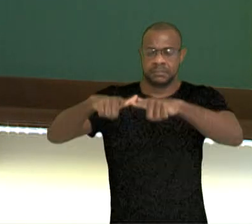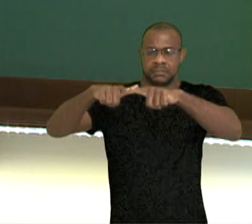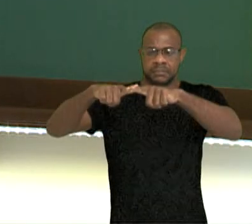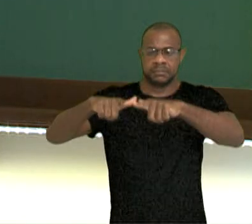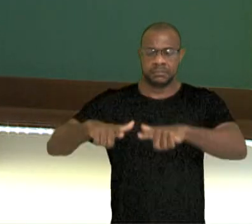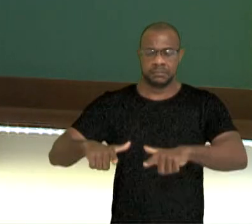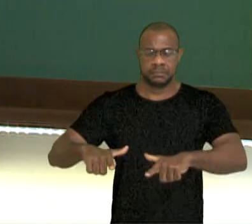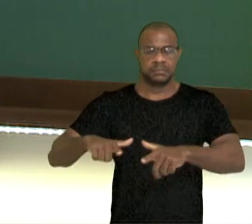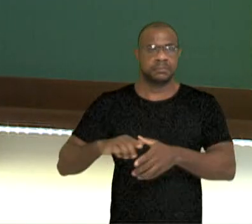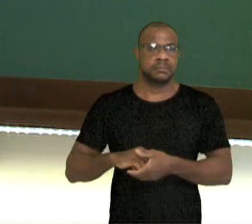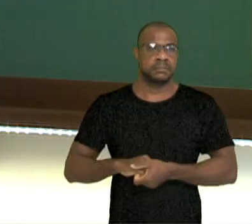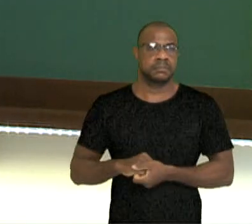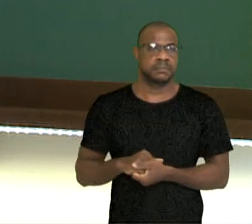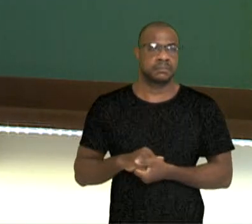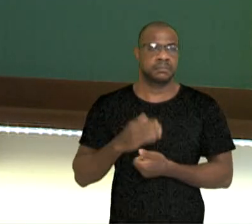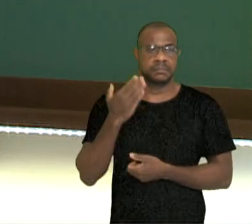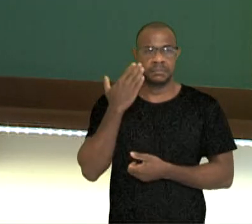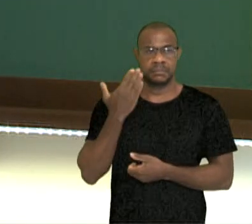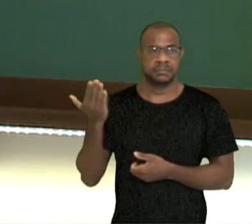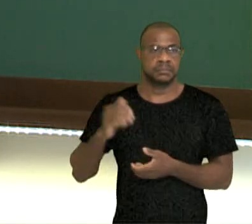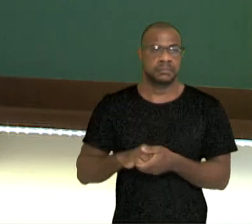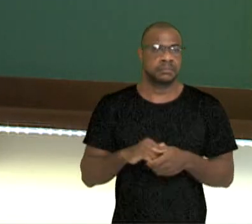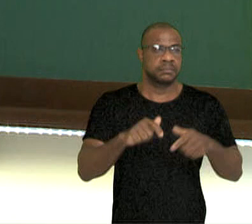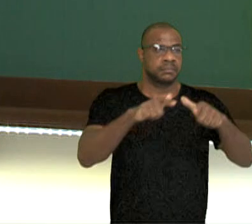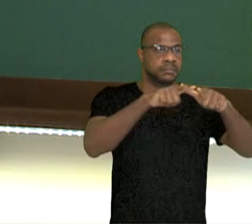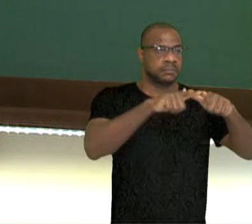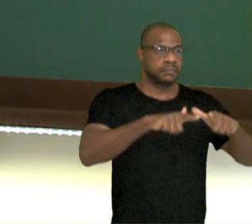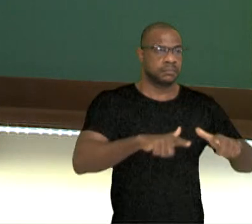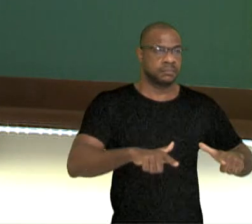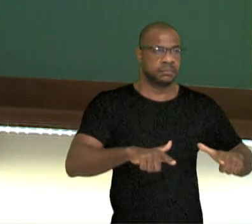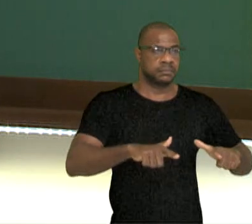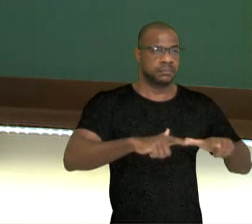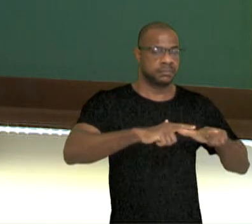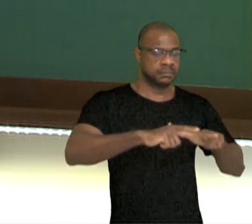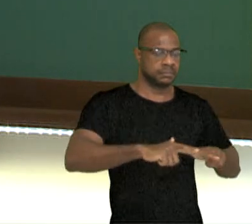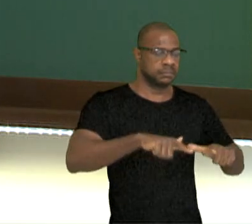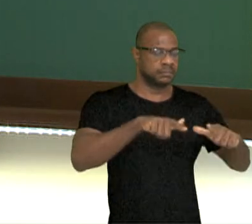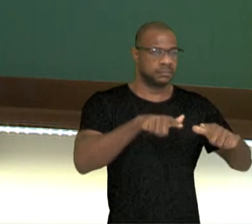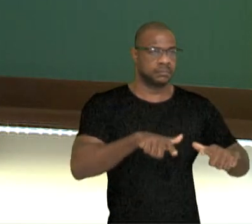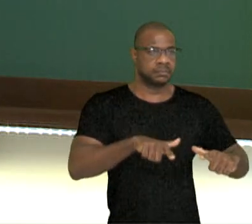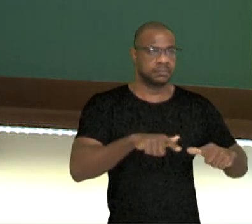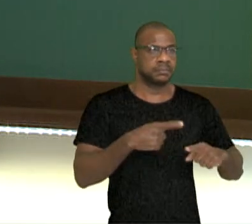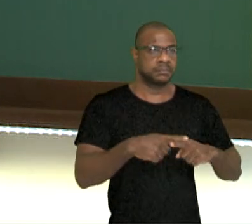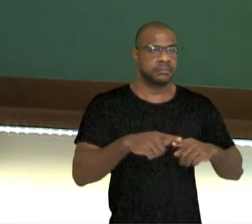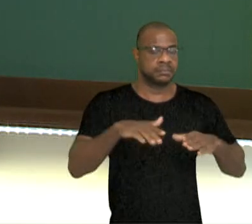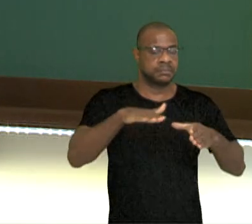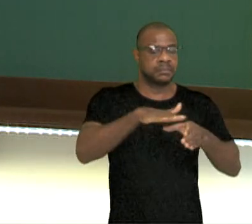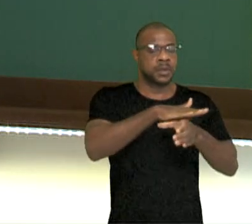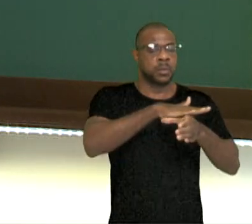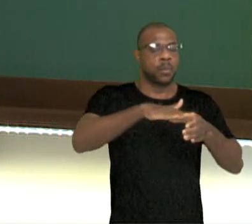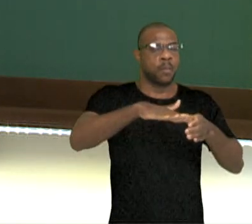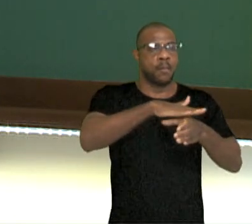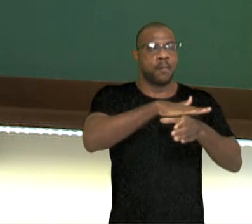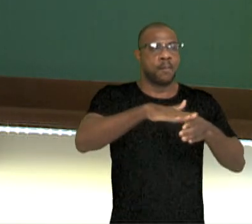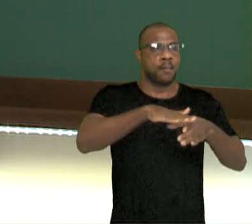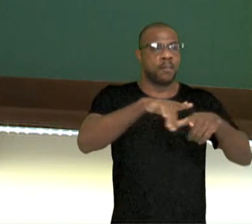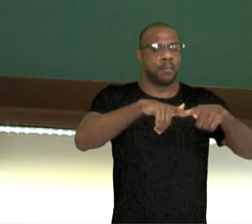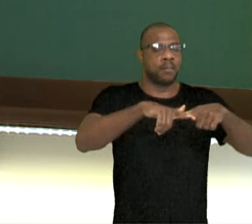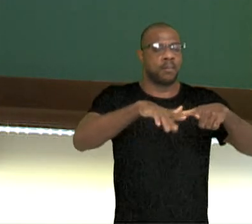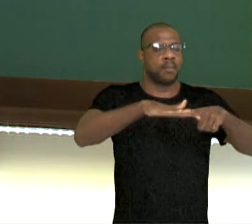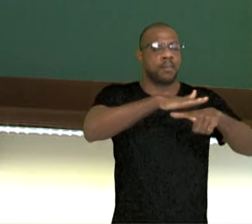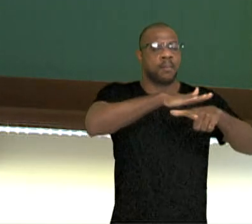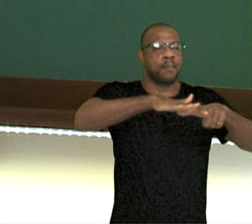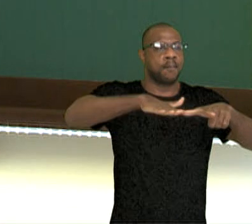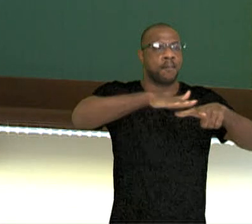B, a letra D e a letra E. Por quê? Porque ele é plano em cima, tá? Então, a